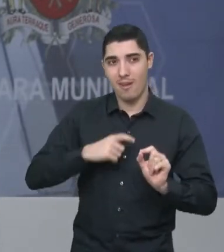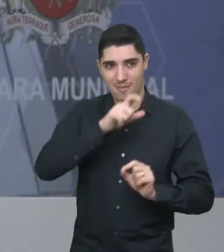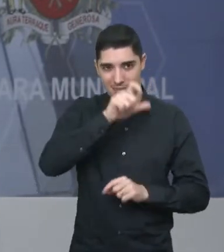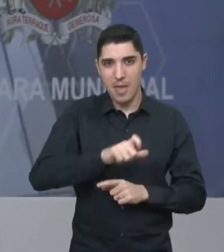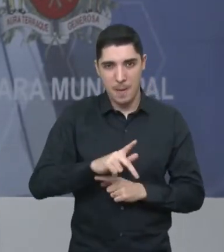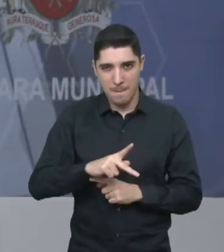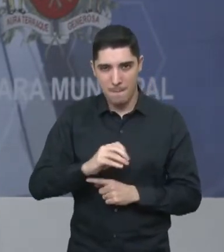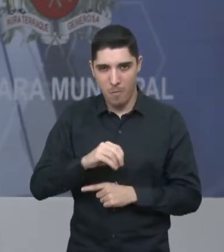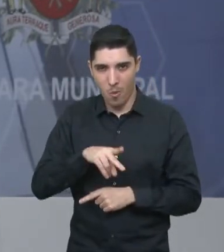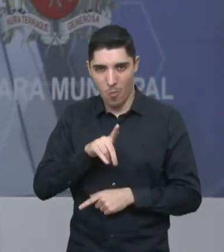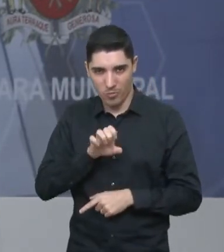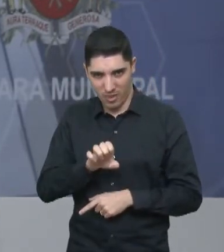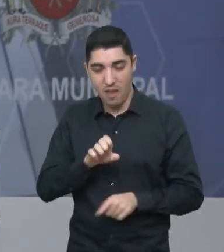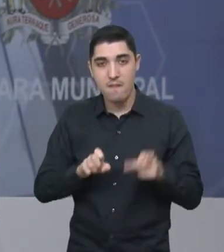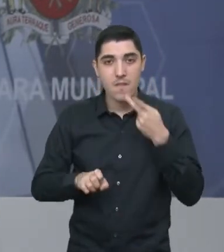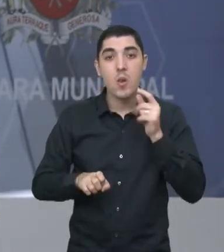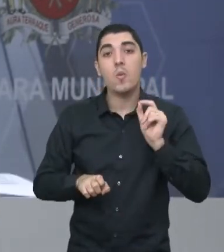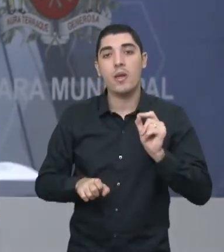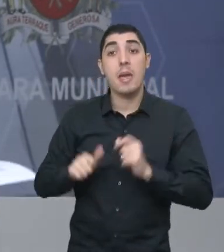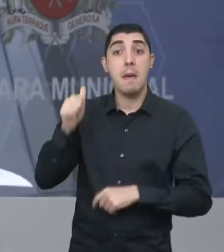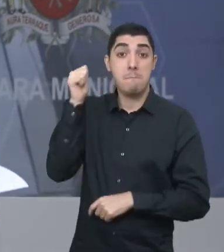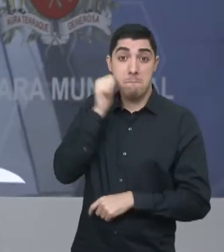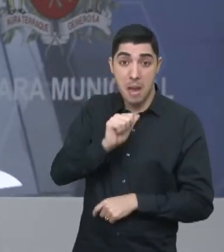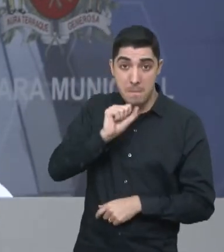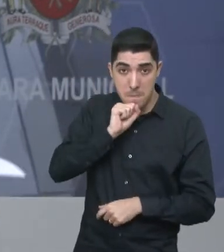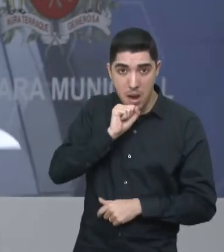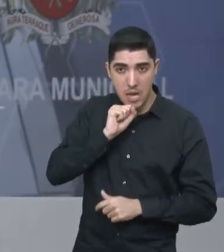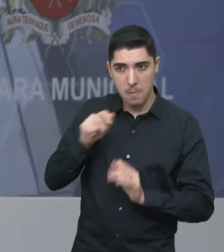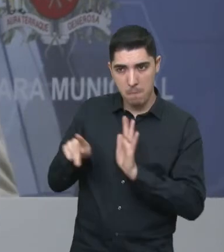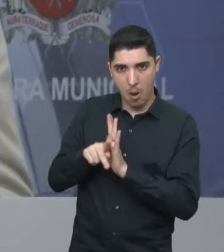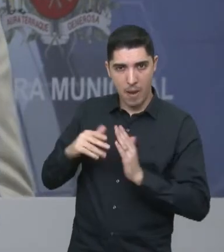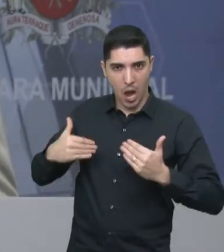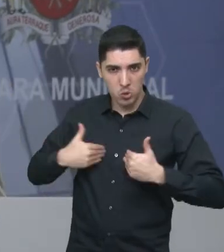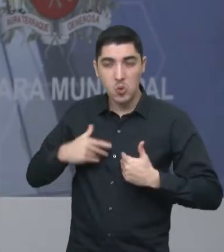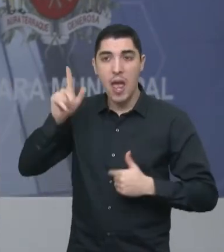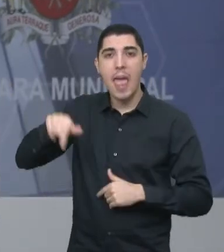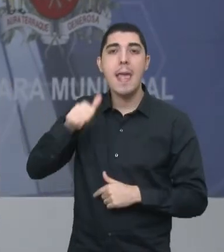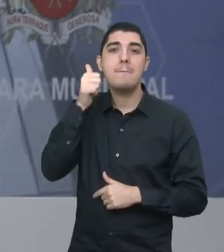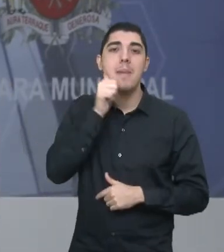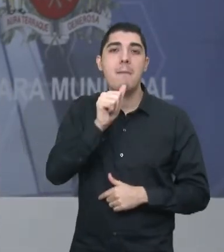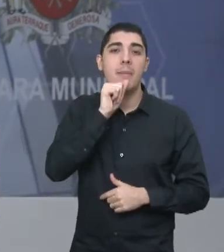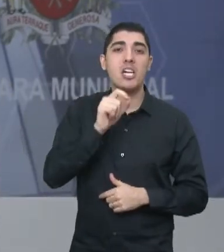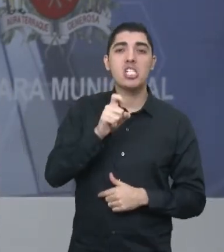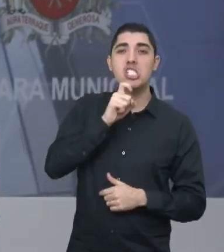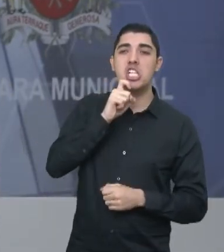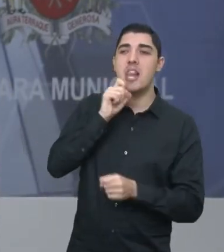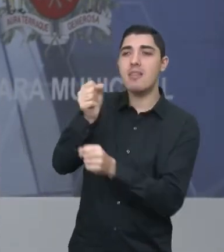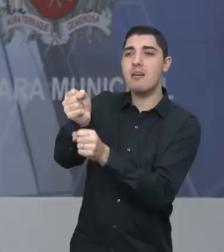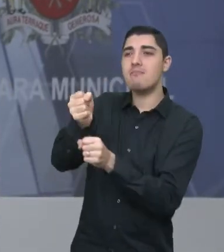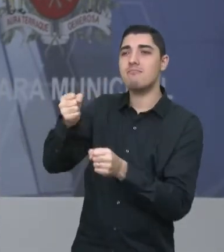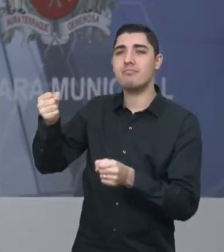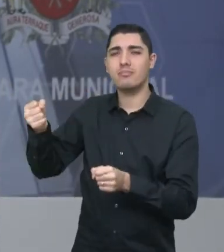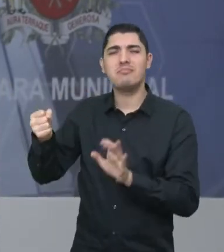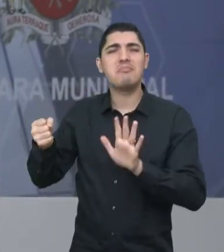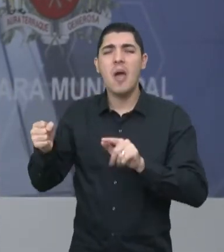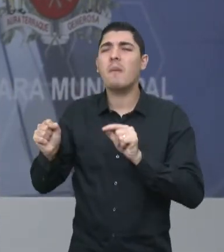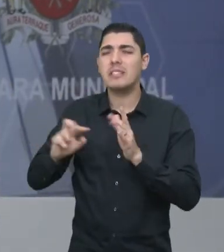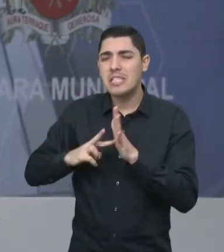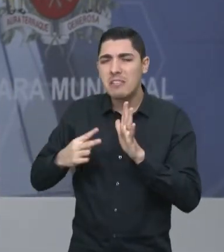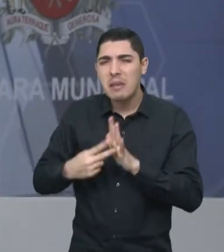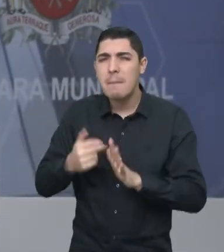falou sobre a mãe autista ser uma mãe geladeira. Para quem não conhece esse termo, a mãe geladeira é uma definição feita por